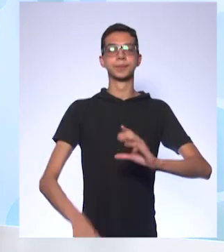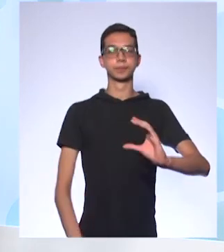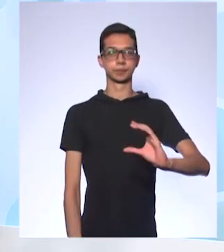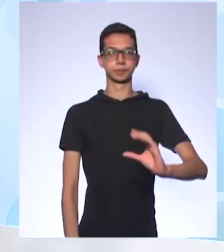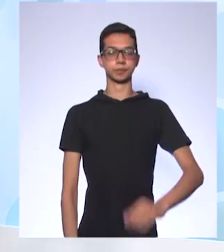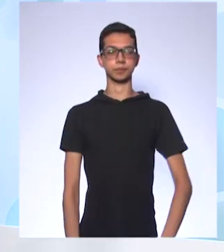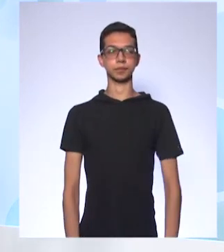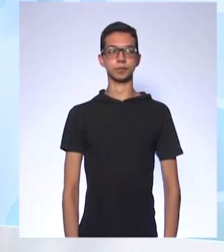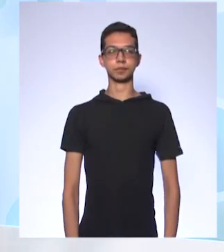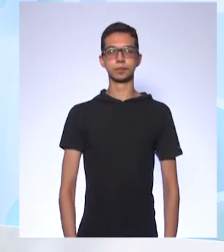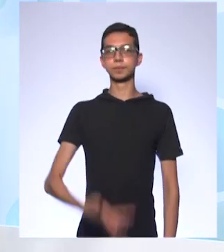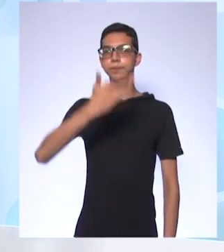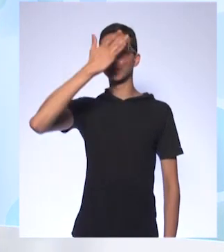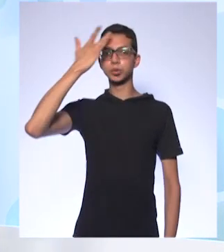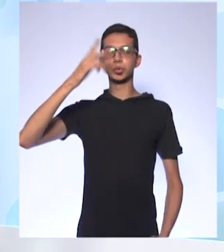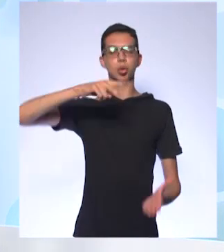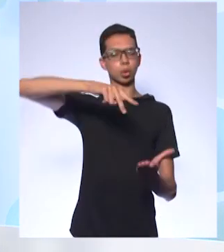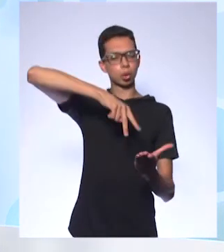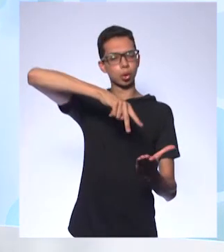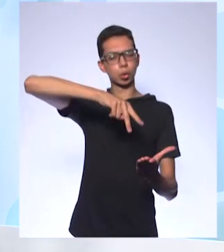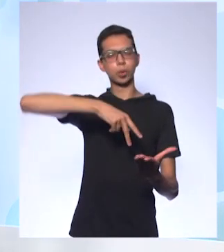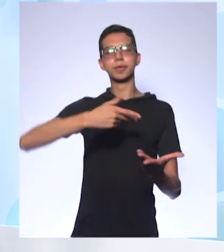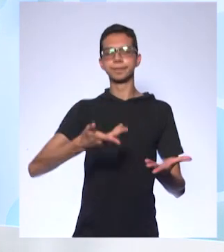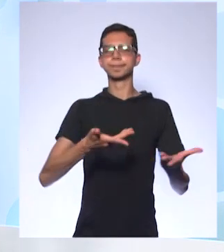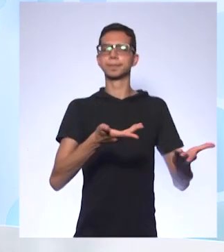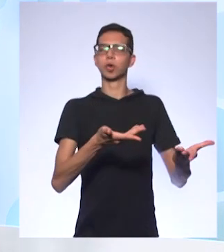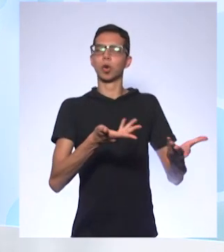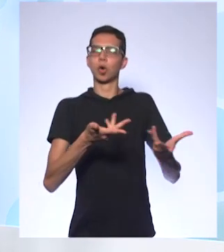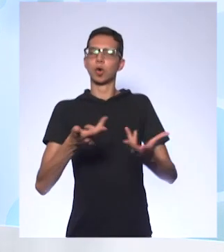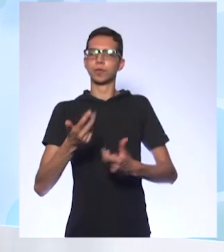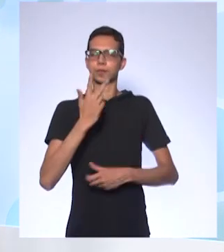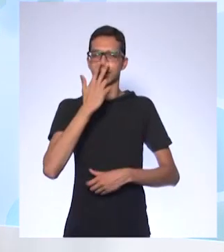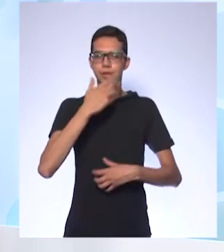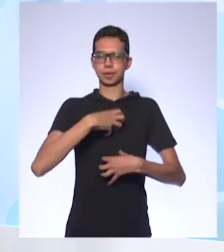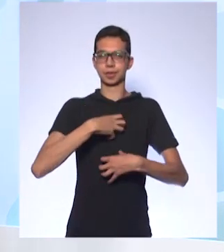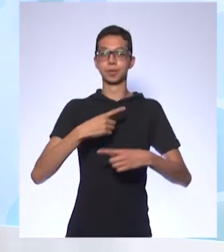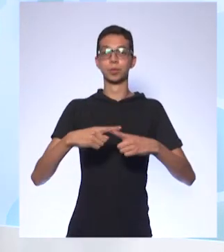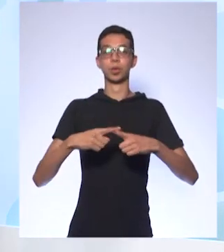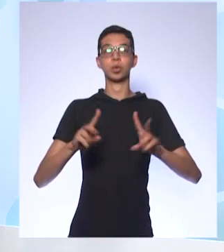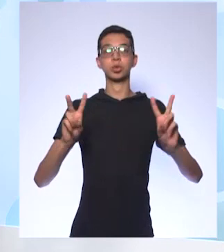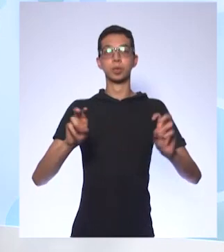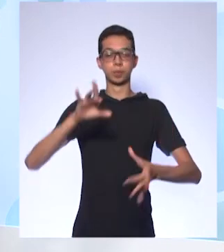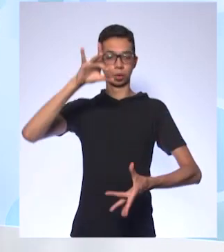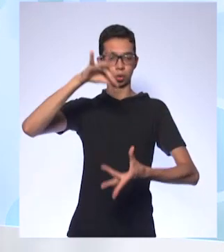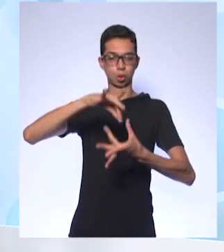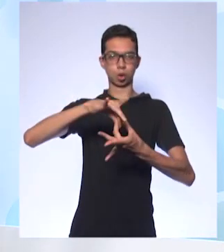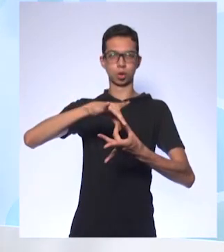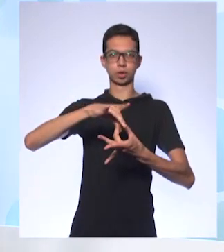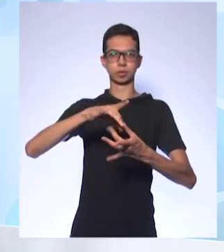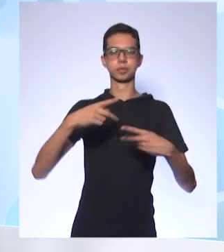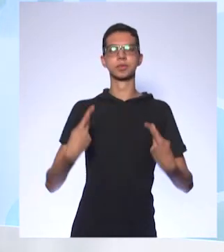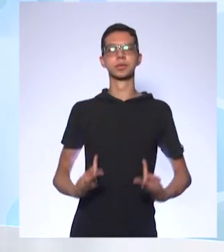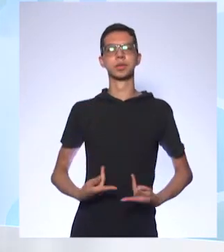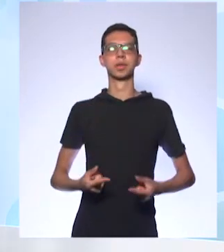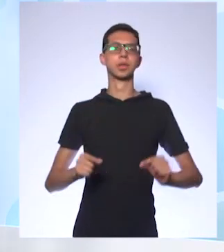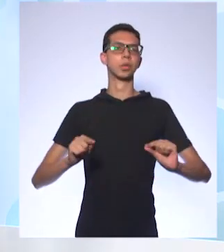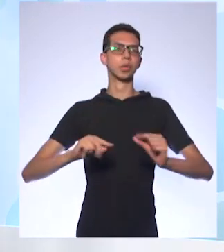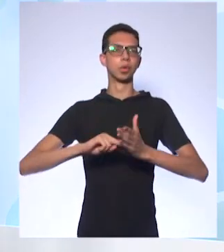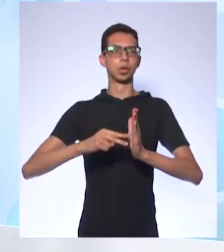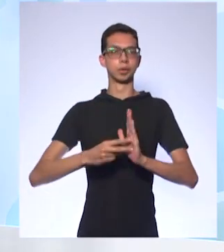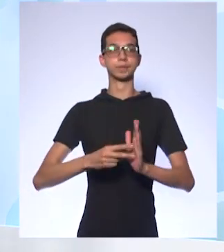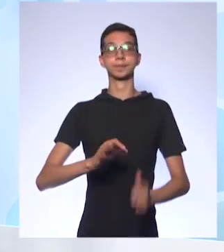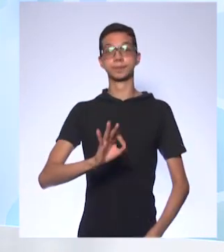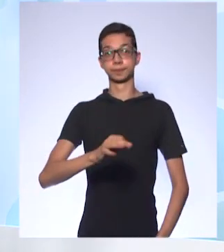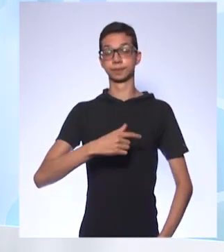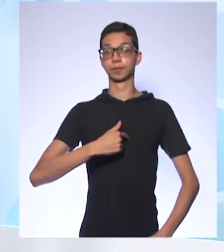Convidando o leitor a refletir sobre a coisificação do ser humano. Eu vou falar para